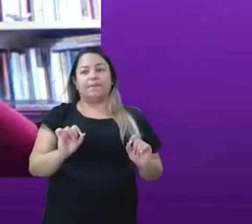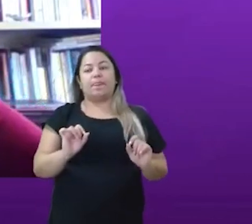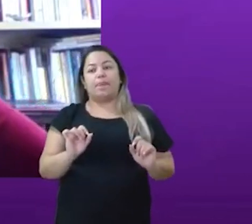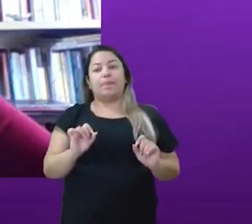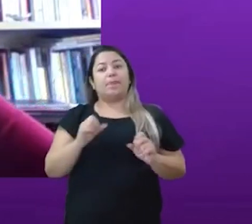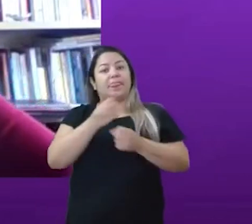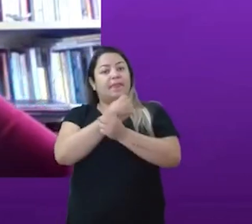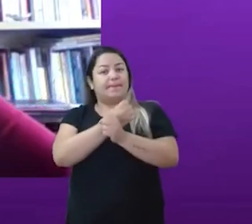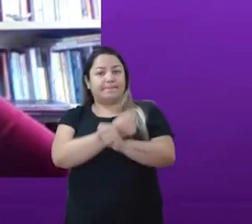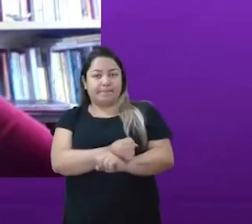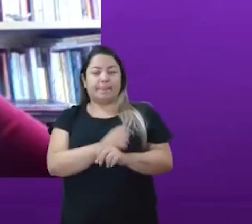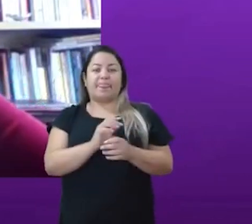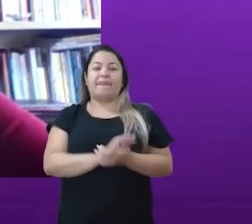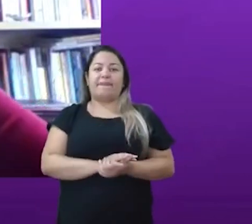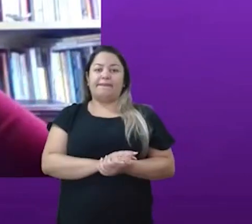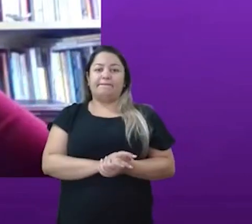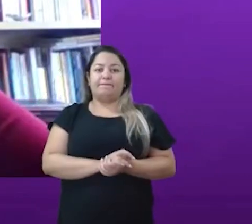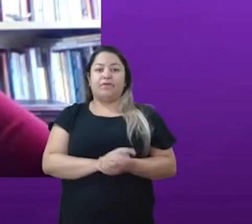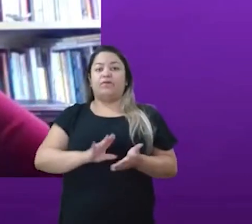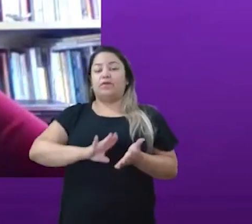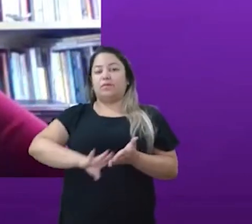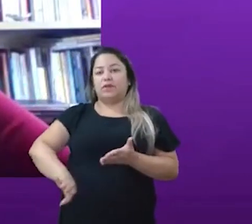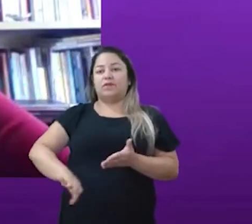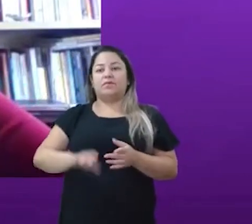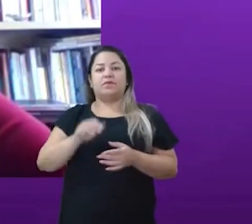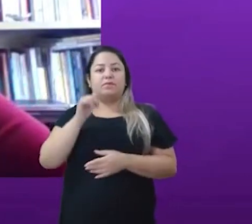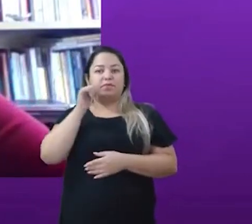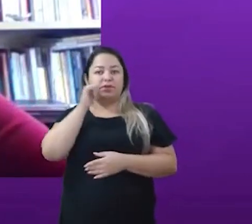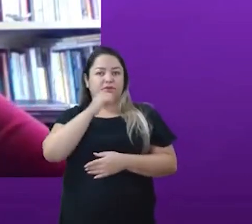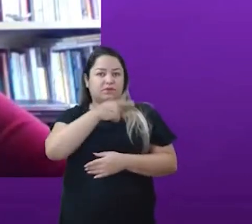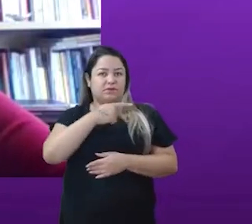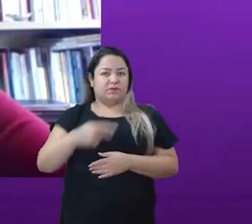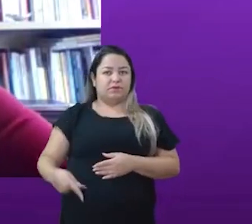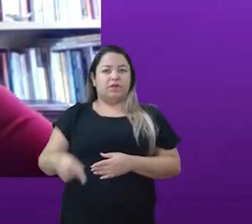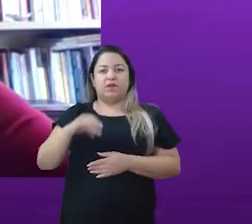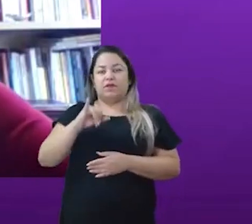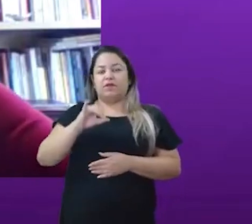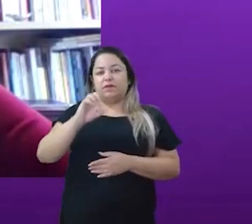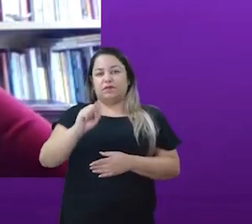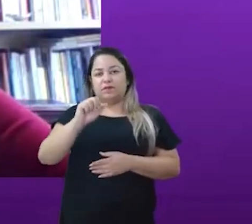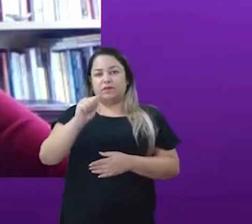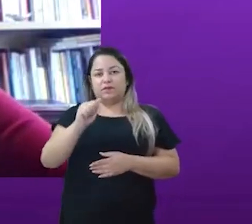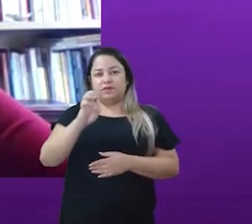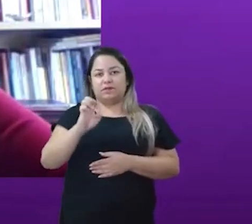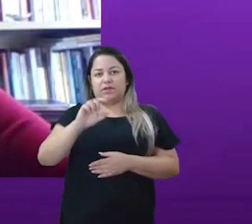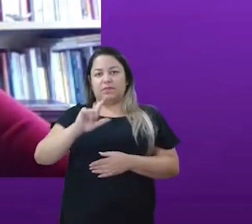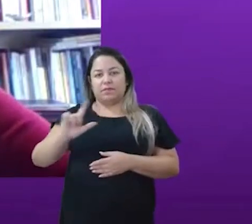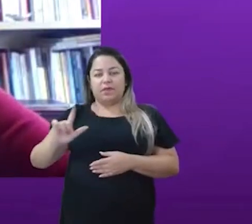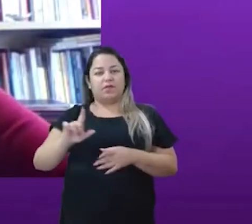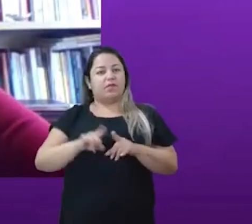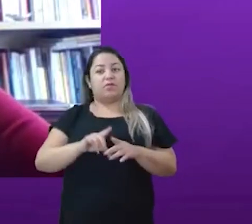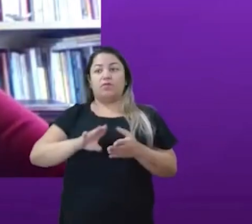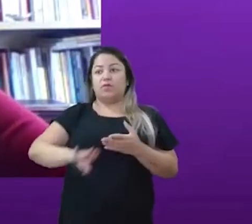a escravidão foi abolida pela princesa Isabel, ela não foi